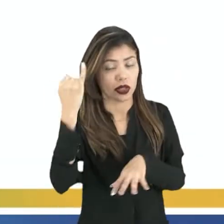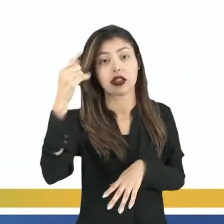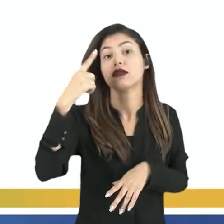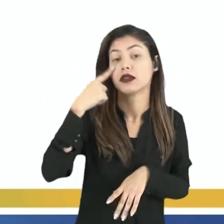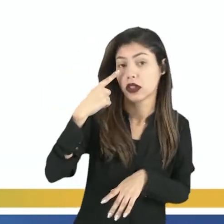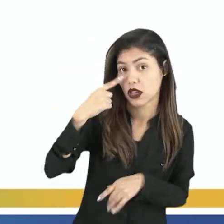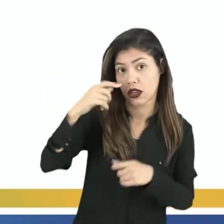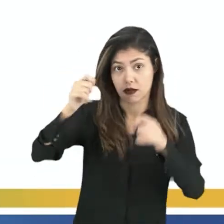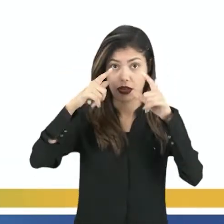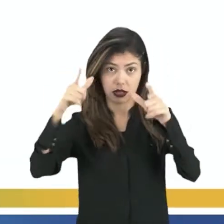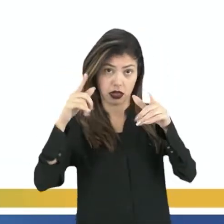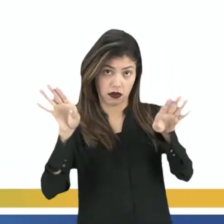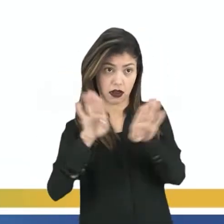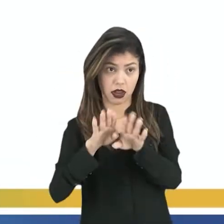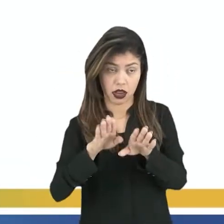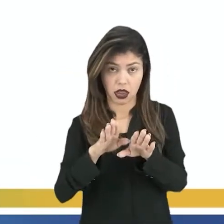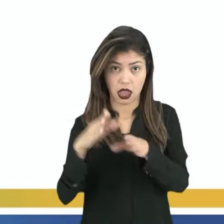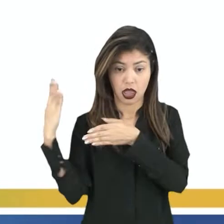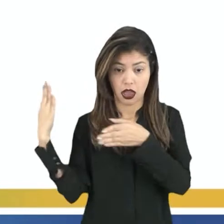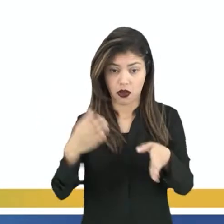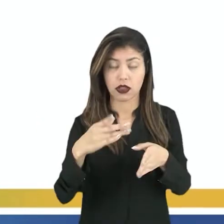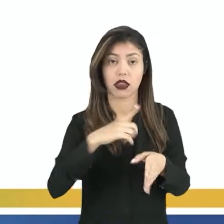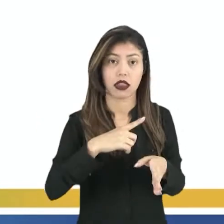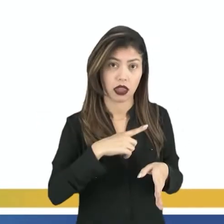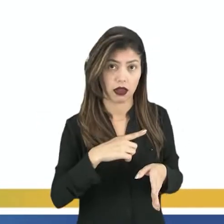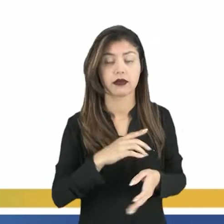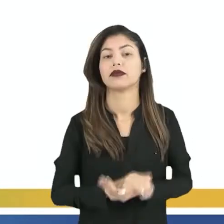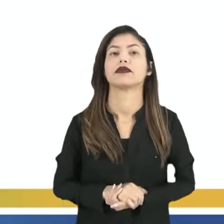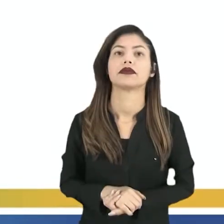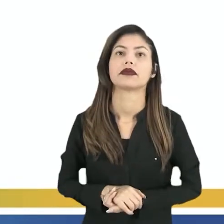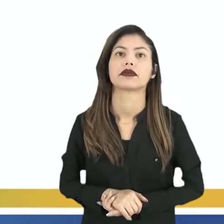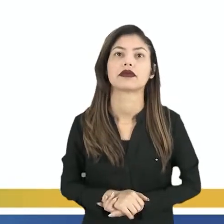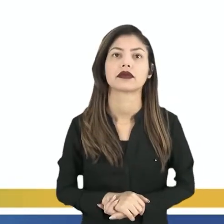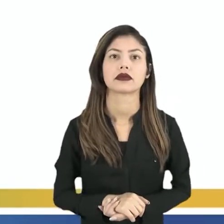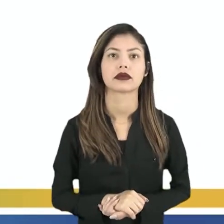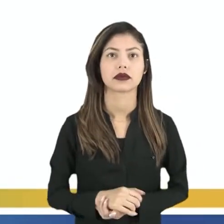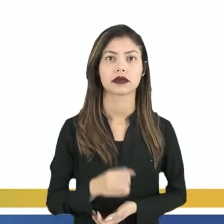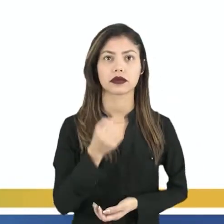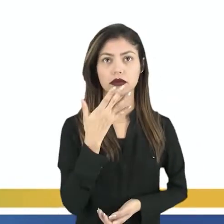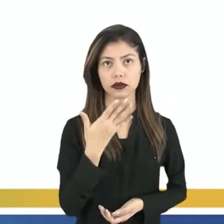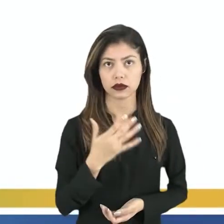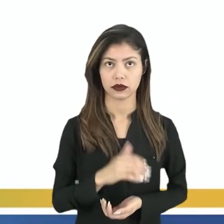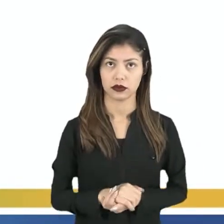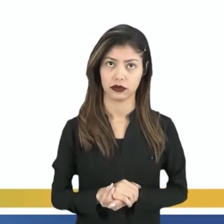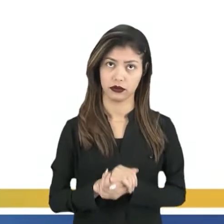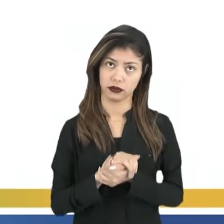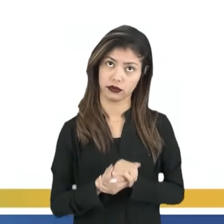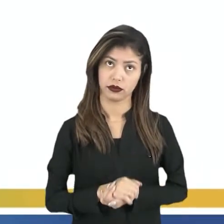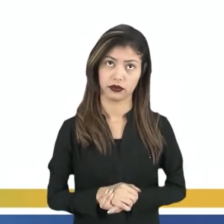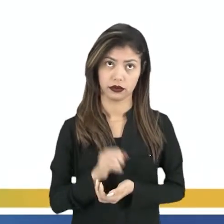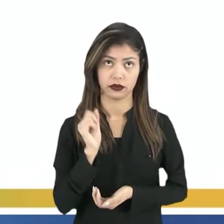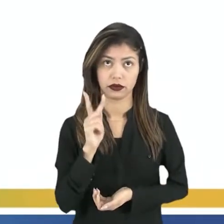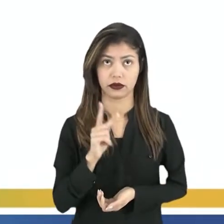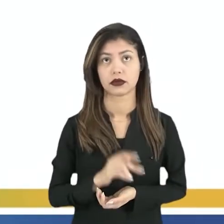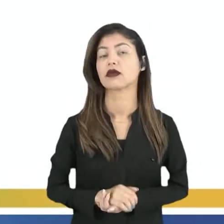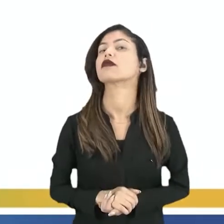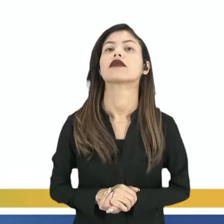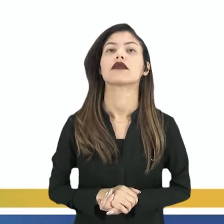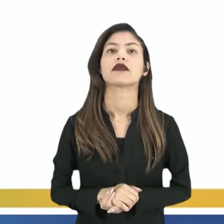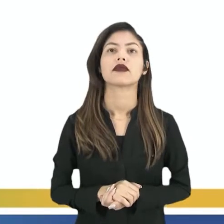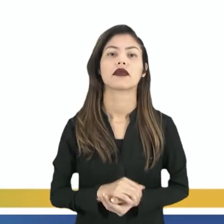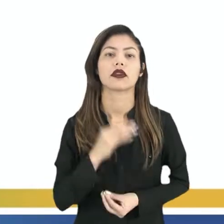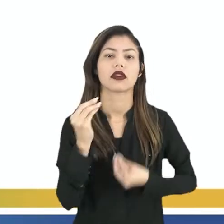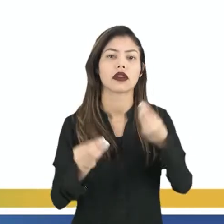vocês observem certinho a ordem em que essas palavras acontecem, ok? Bom, frases afirmativas, ok. Vamos ver agora